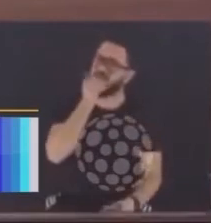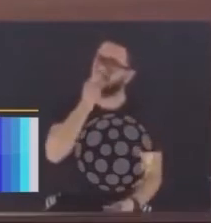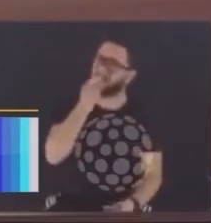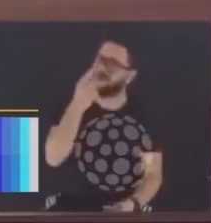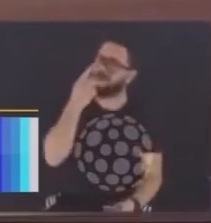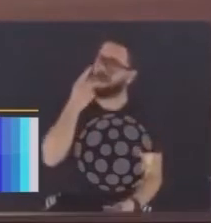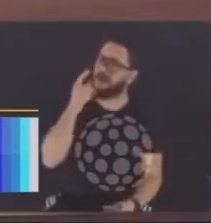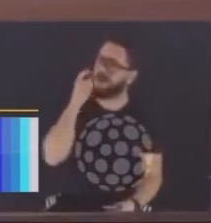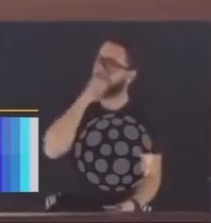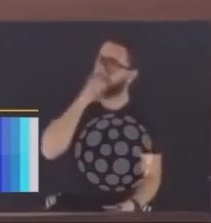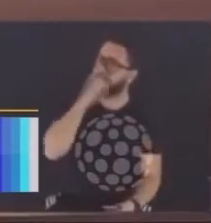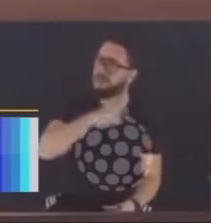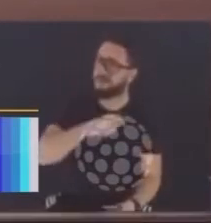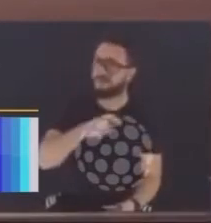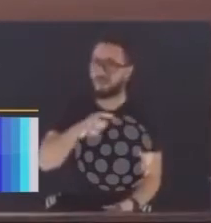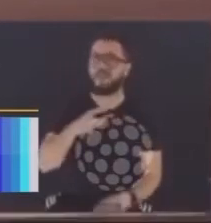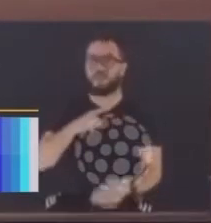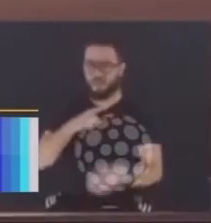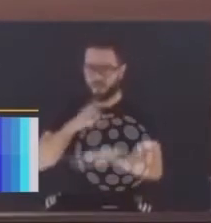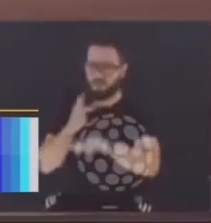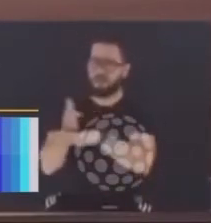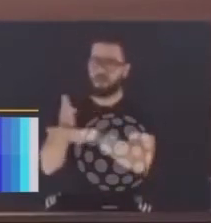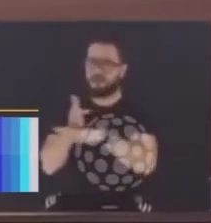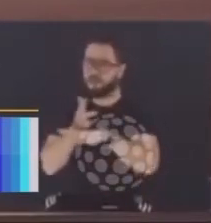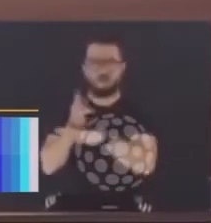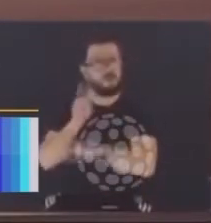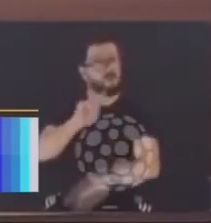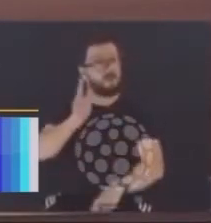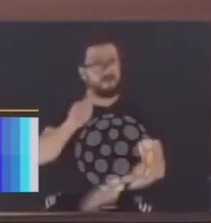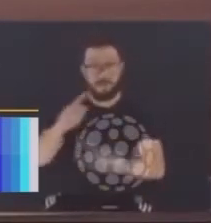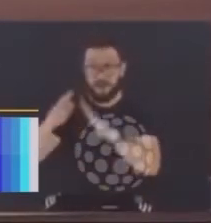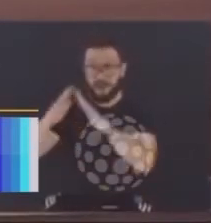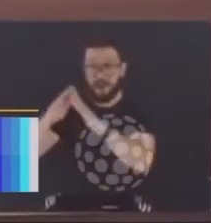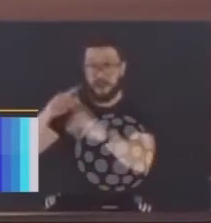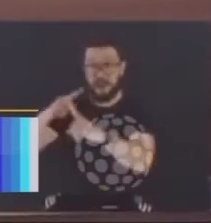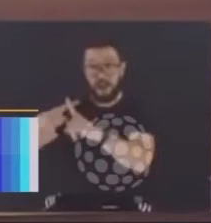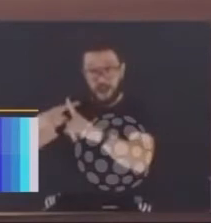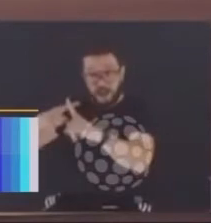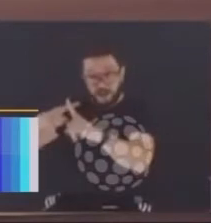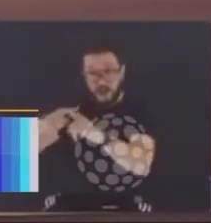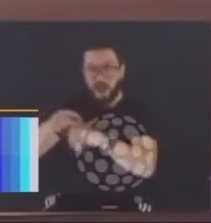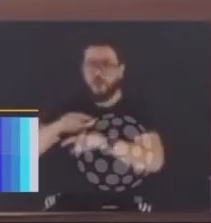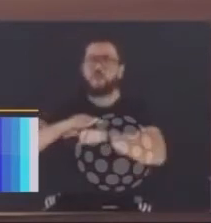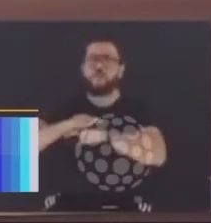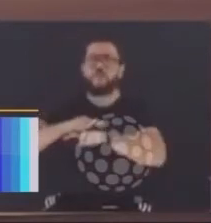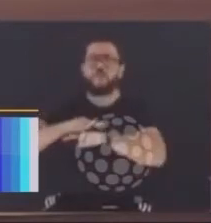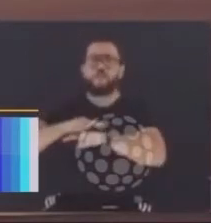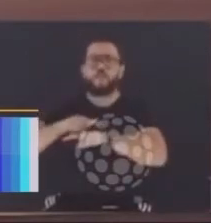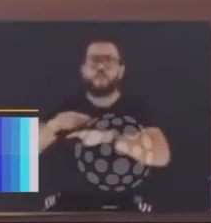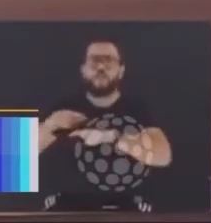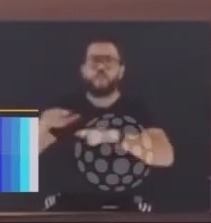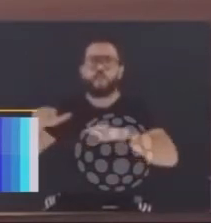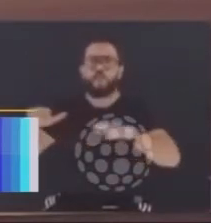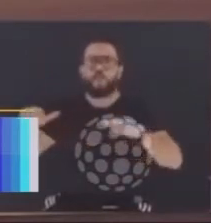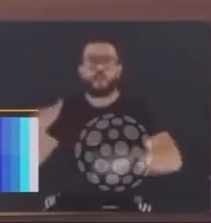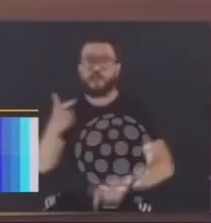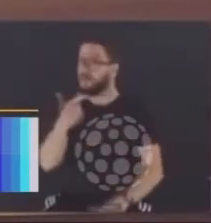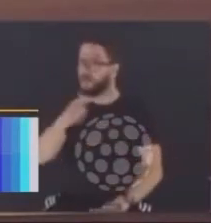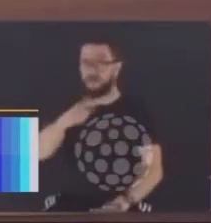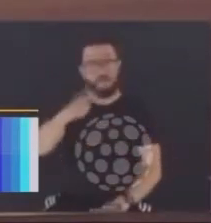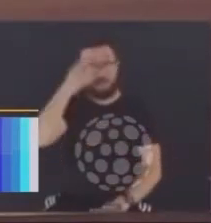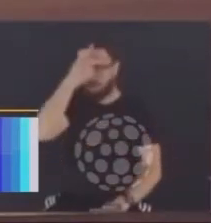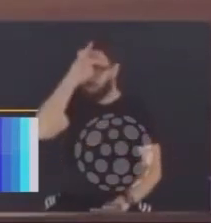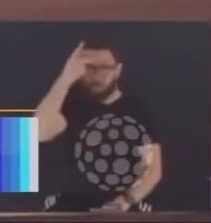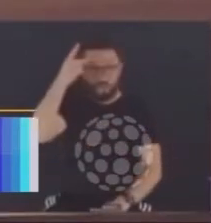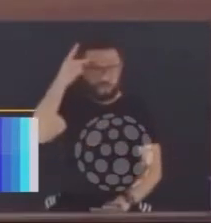as filmagens mostram que a igreja estava absolutamente vazia. E já se passava das 6 da tarde.